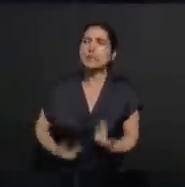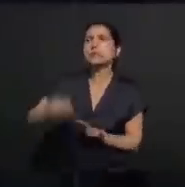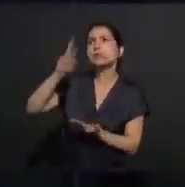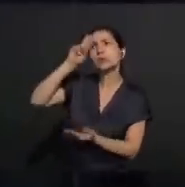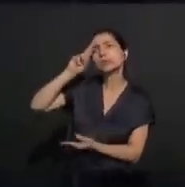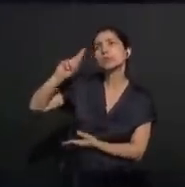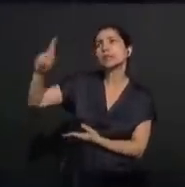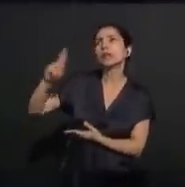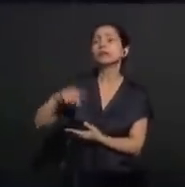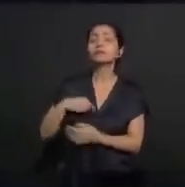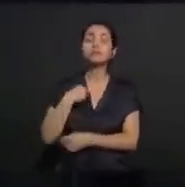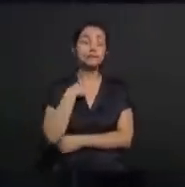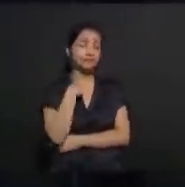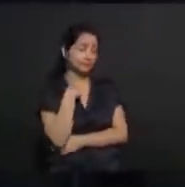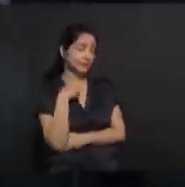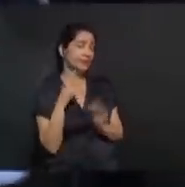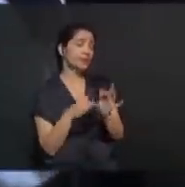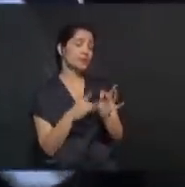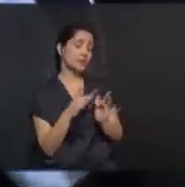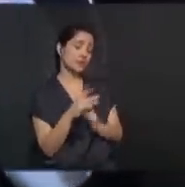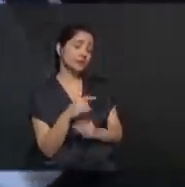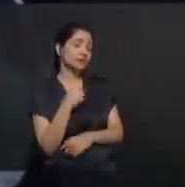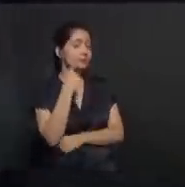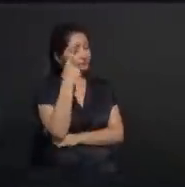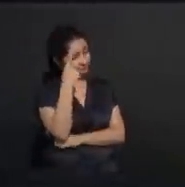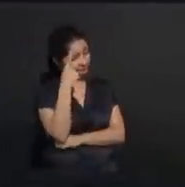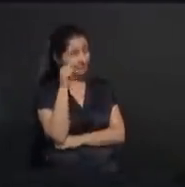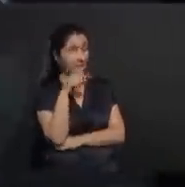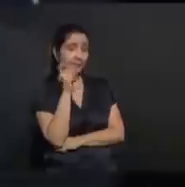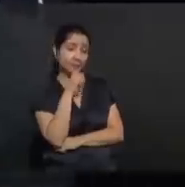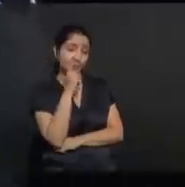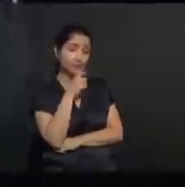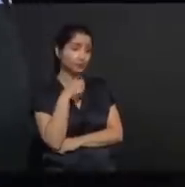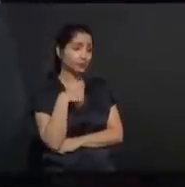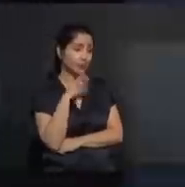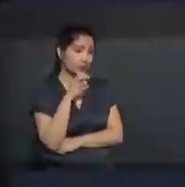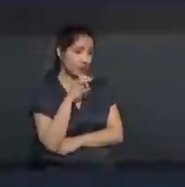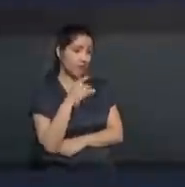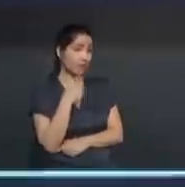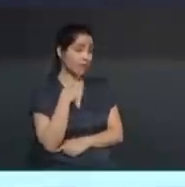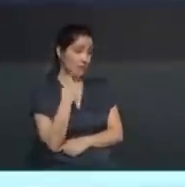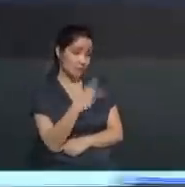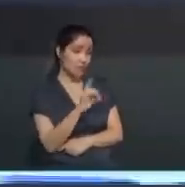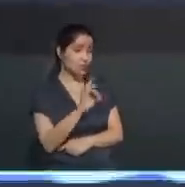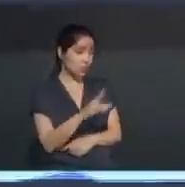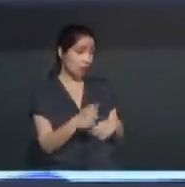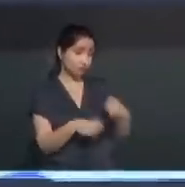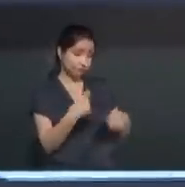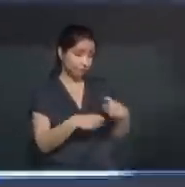E Jesus fala: ei, que mentira. Você só quer transar, eu estou vendo.